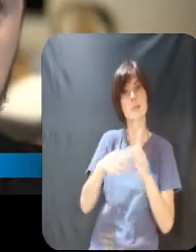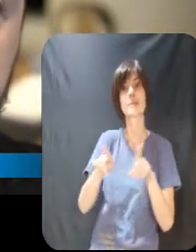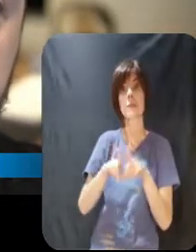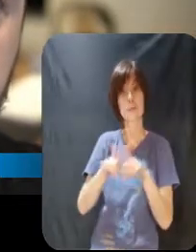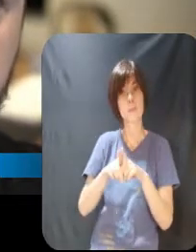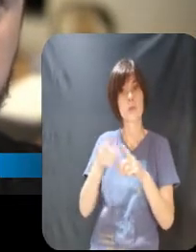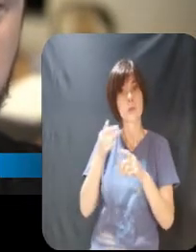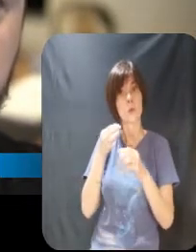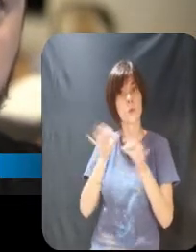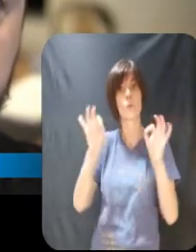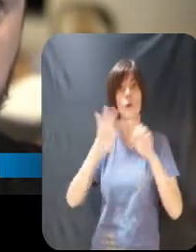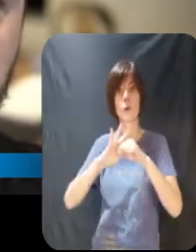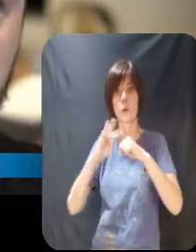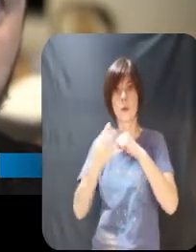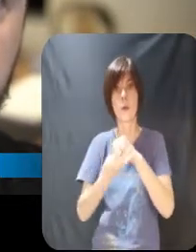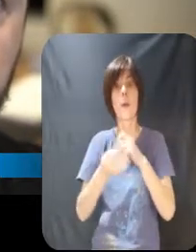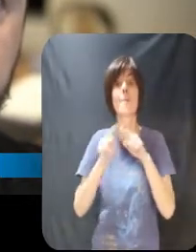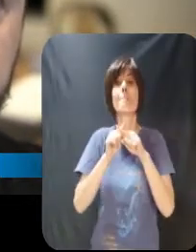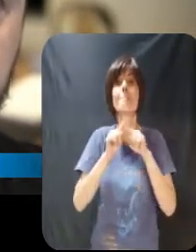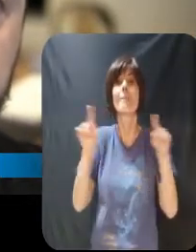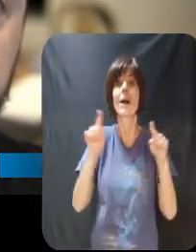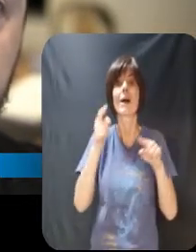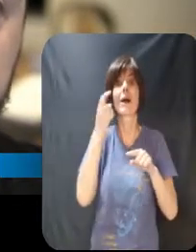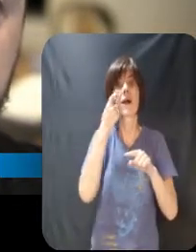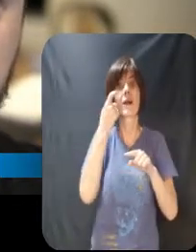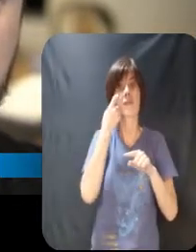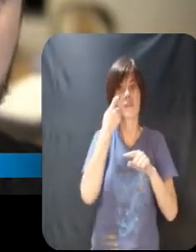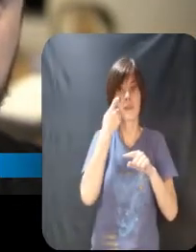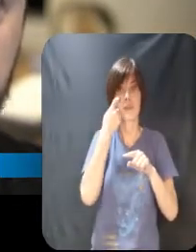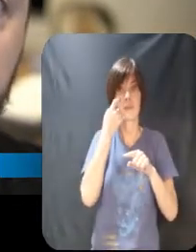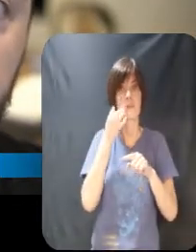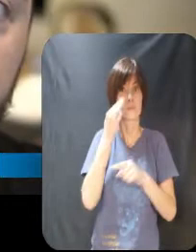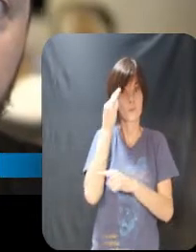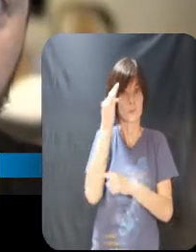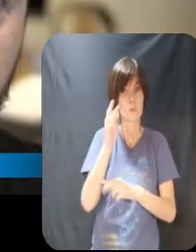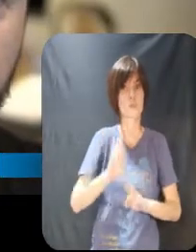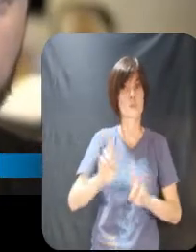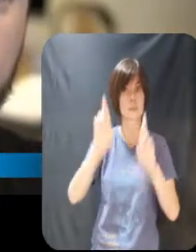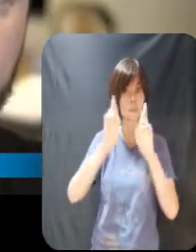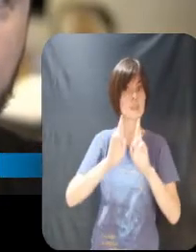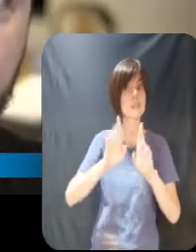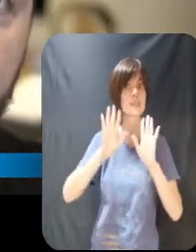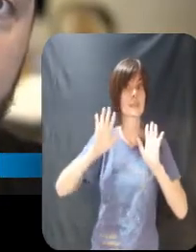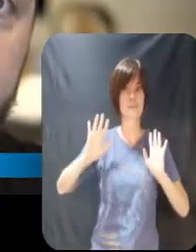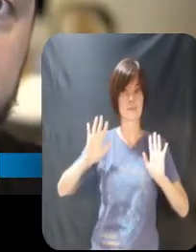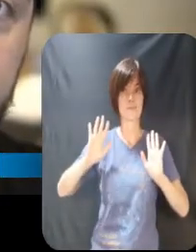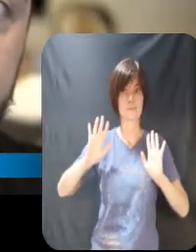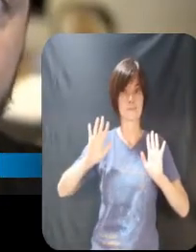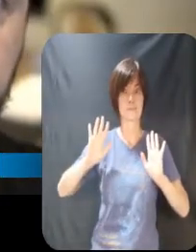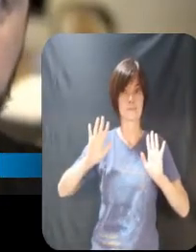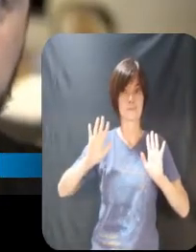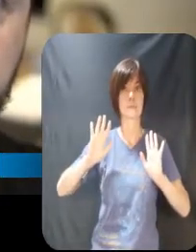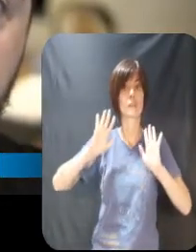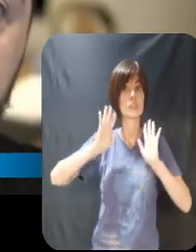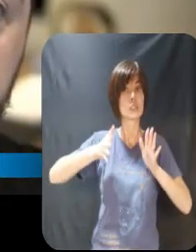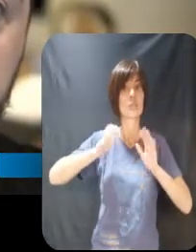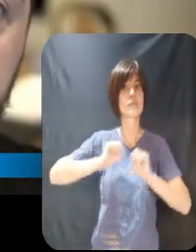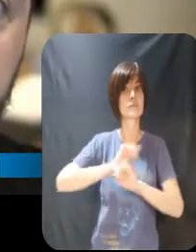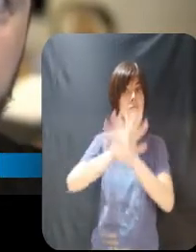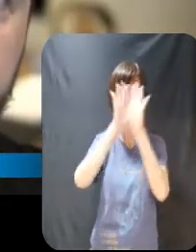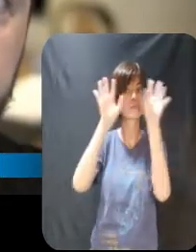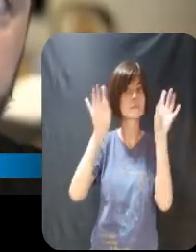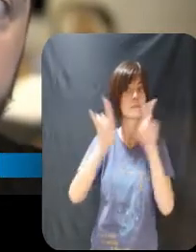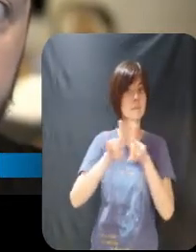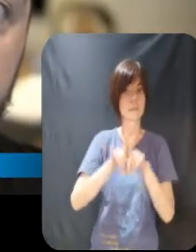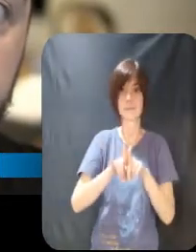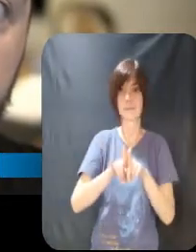ter esperança de que a hidroxicloroquina pode fazer alguma diferença. E eu já deixo muito claro, ela não é para ser usada por pessoas,